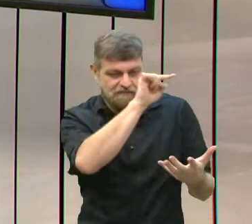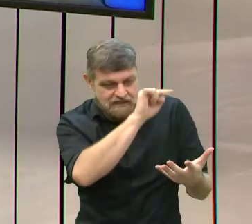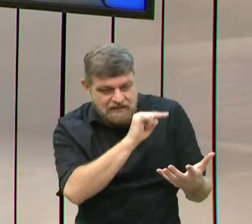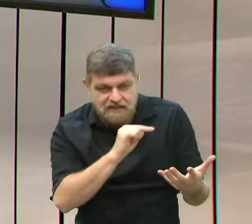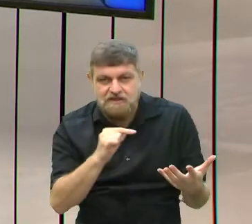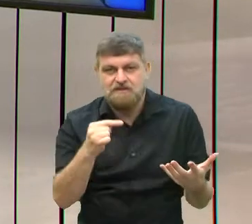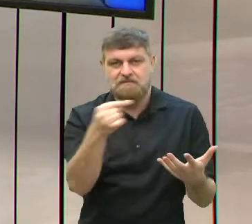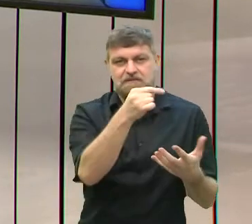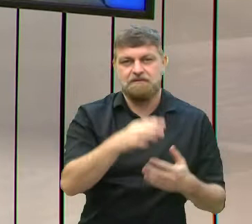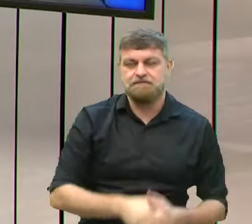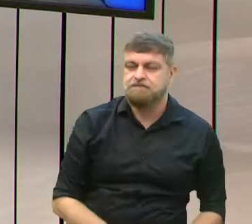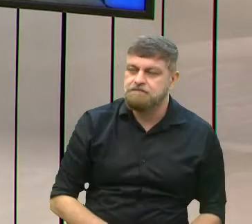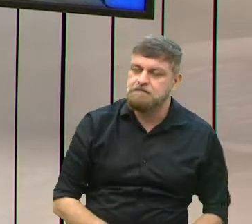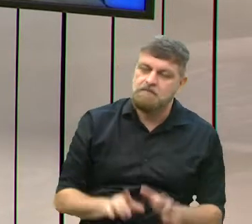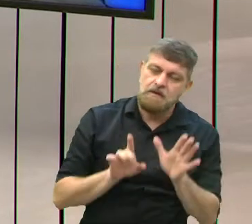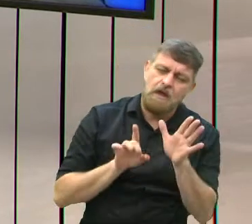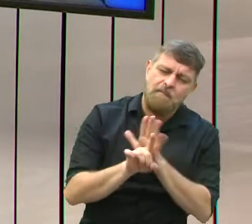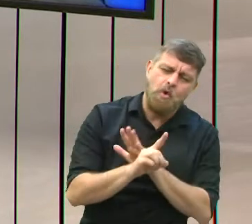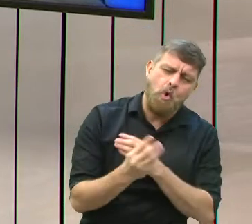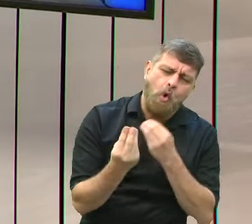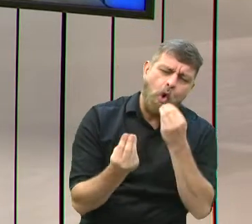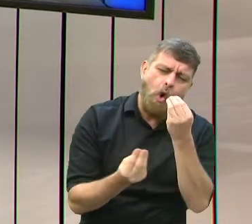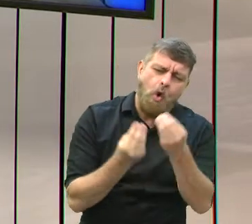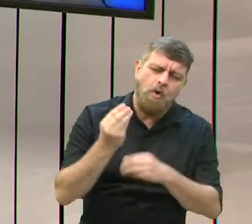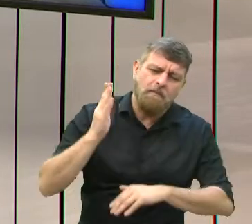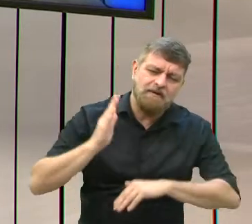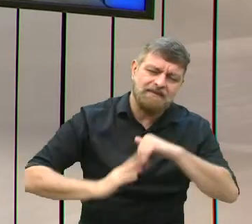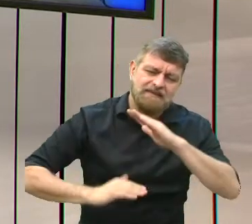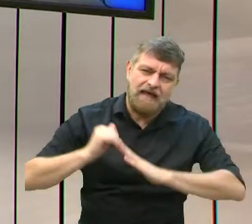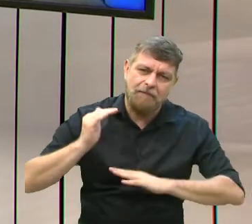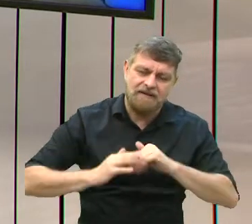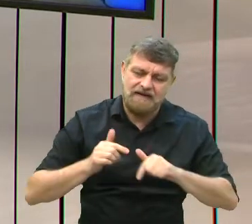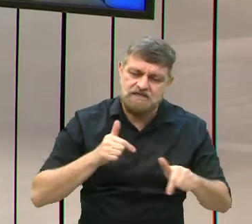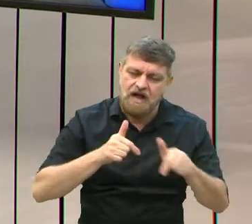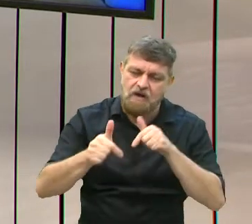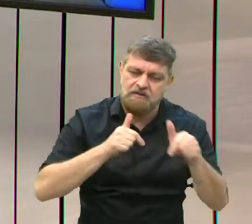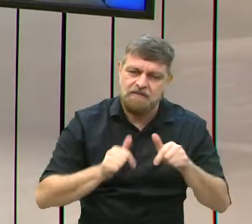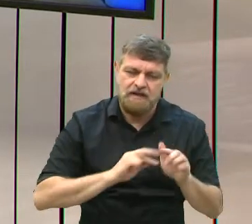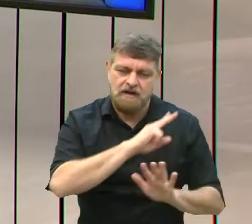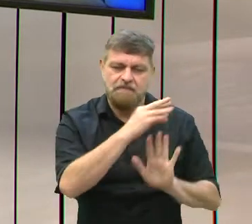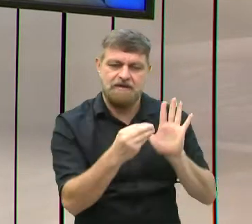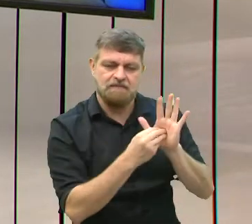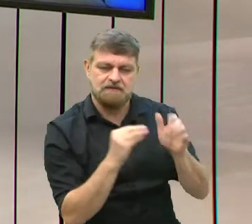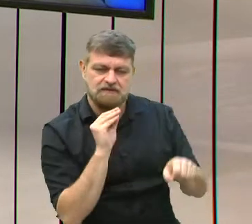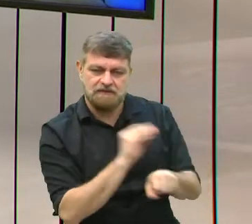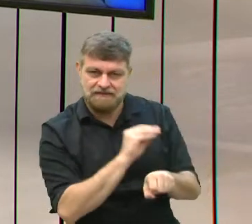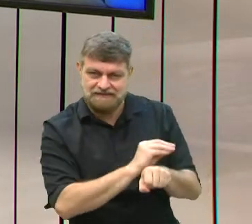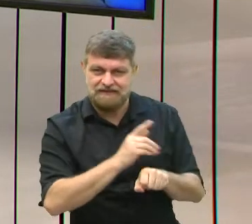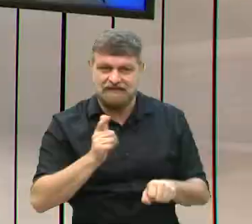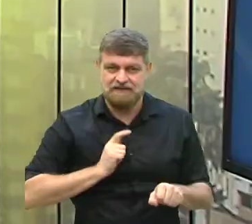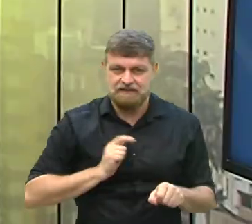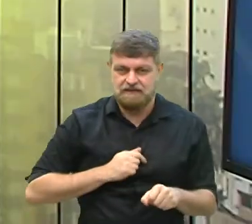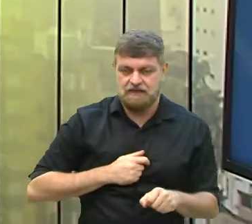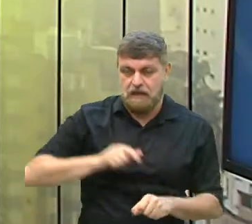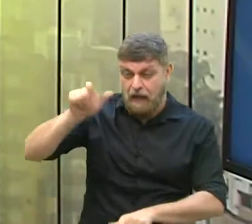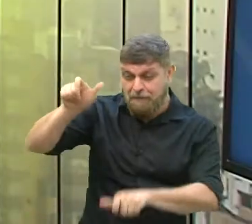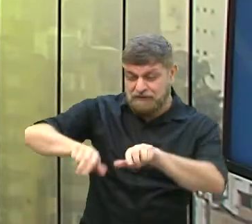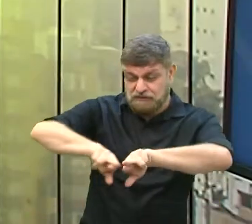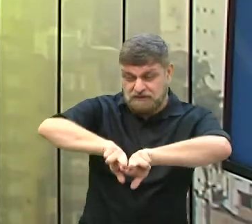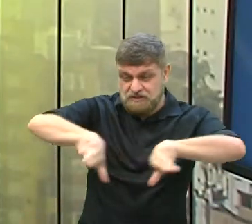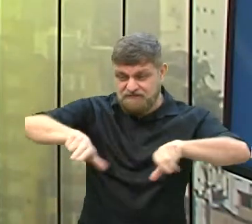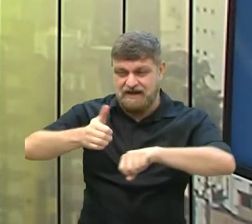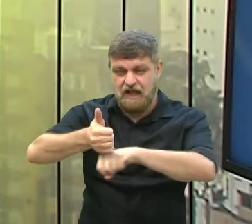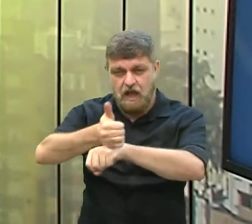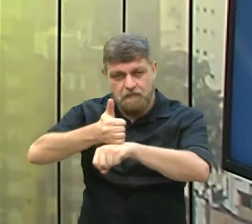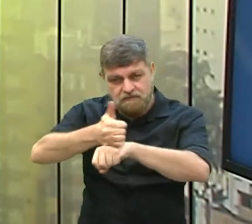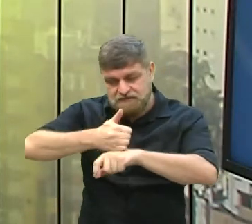todo. Denise, como que funcionam na prática esses trabalhos de preservação? Vocês são muitos, né? Existem, como eu disse, vários